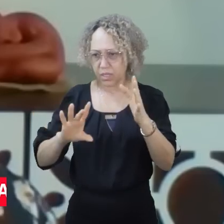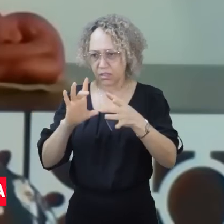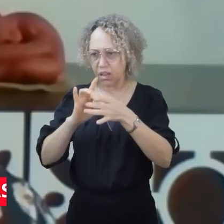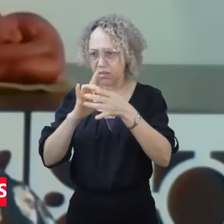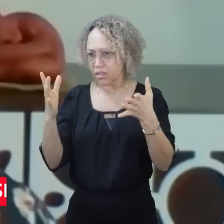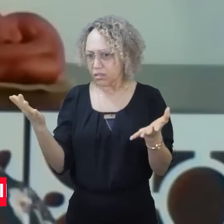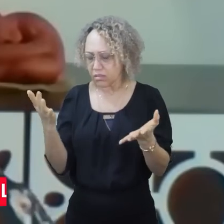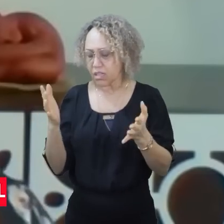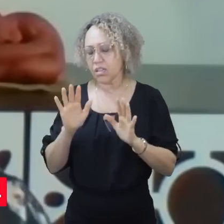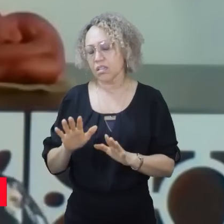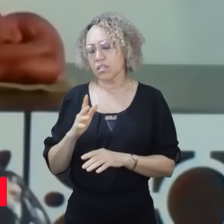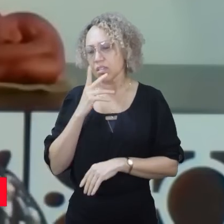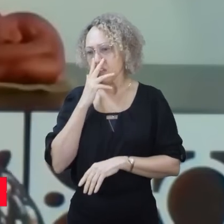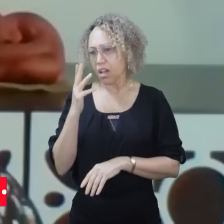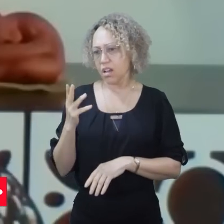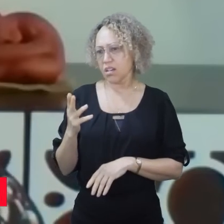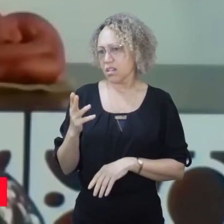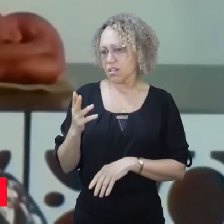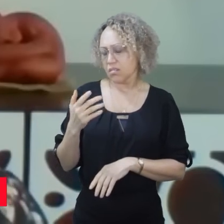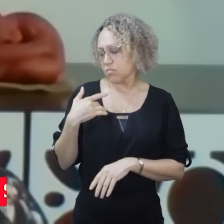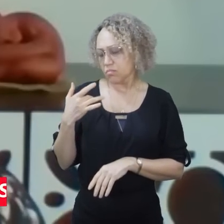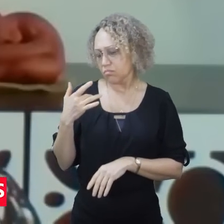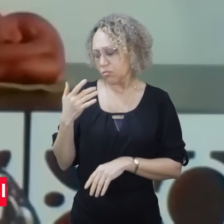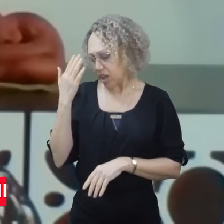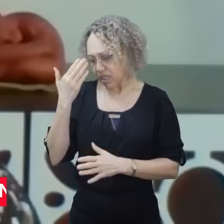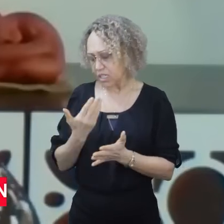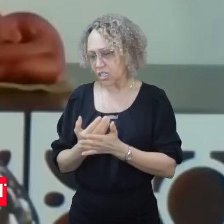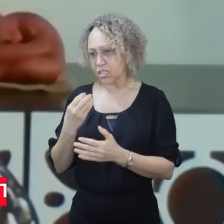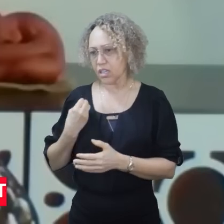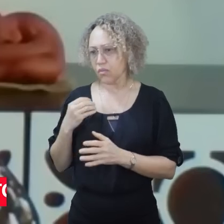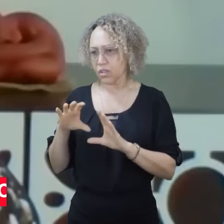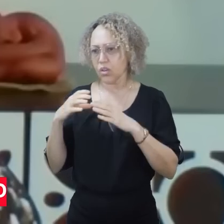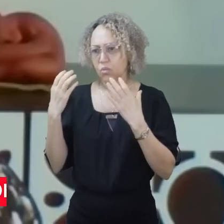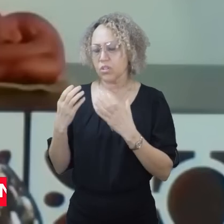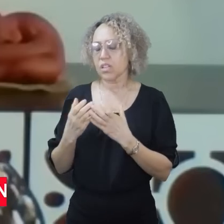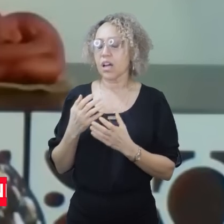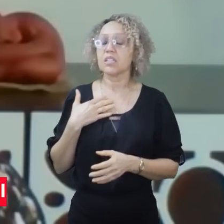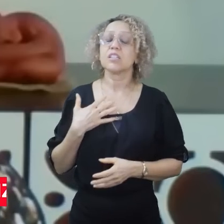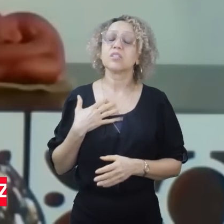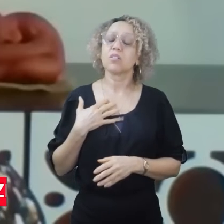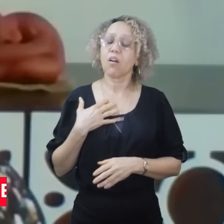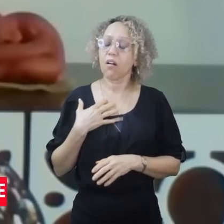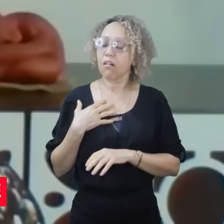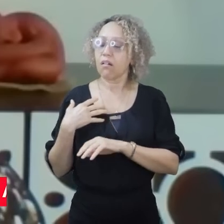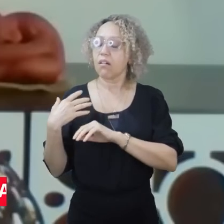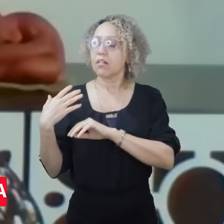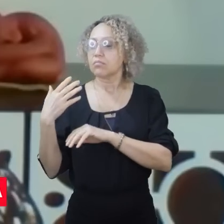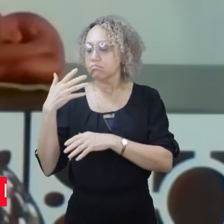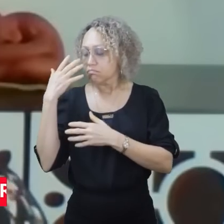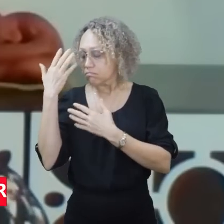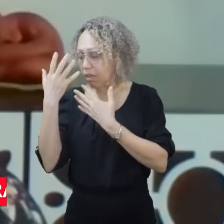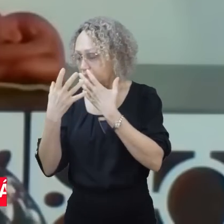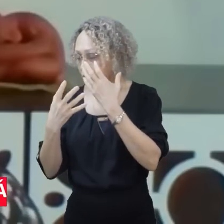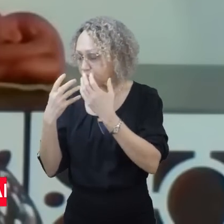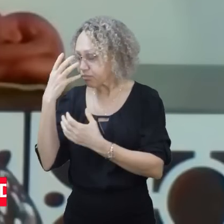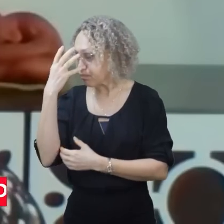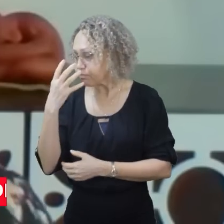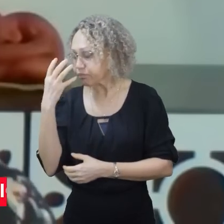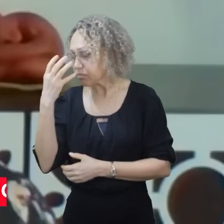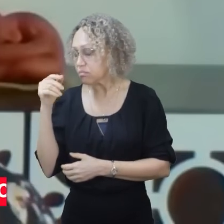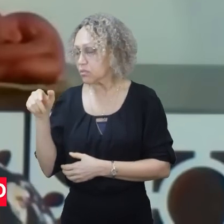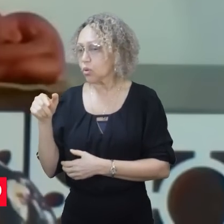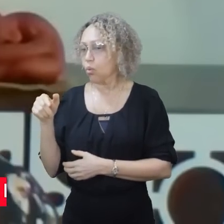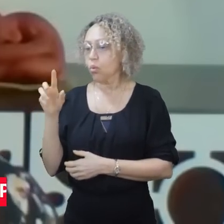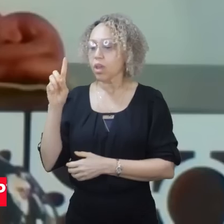marcada por esses princípios que a extrema-direita divulga nas suas redes. Então, a verdade é essa que você